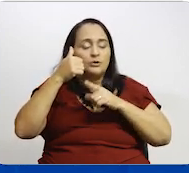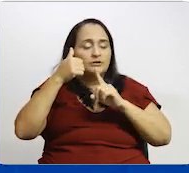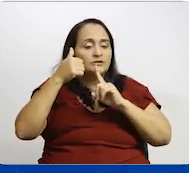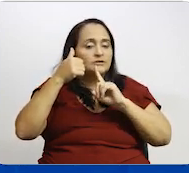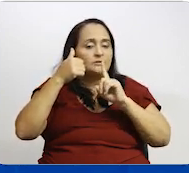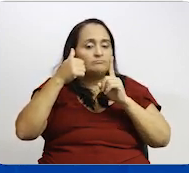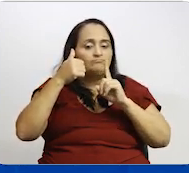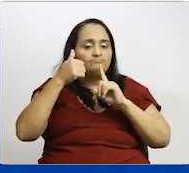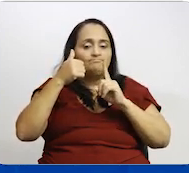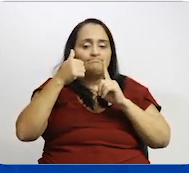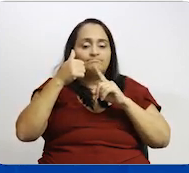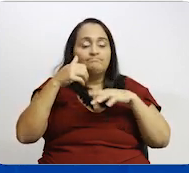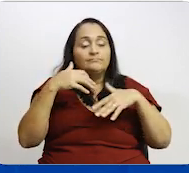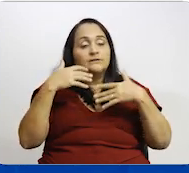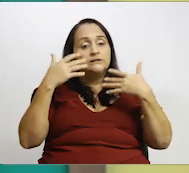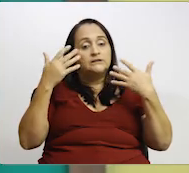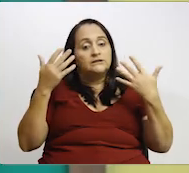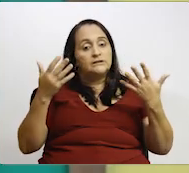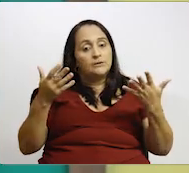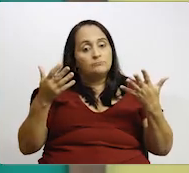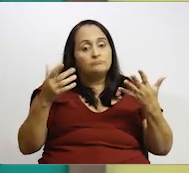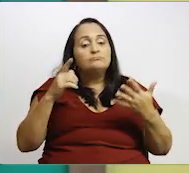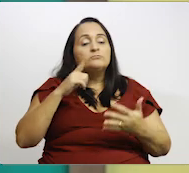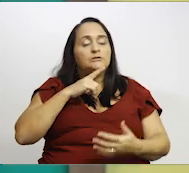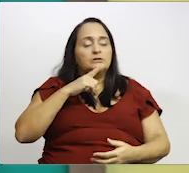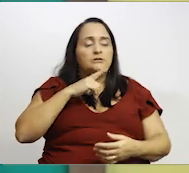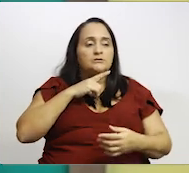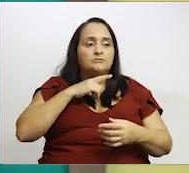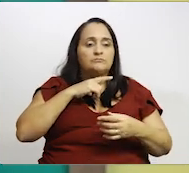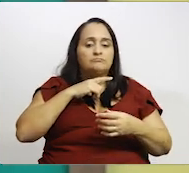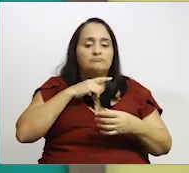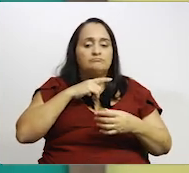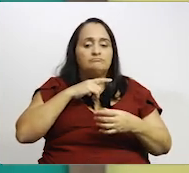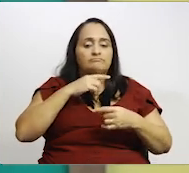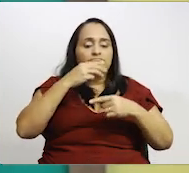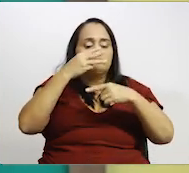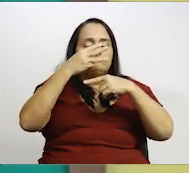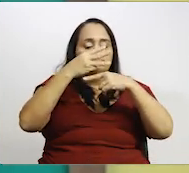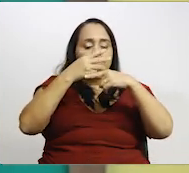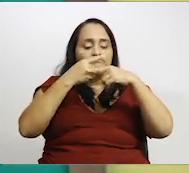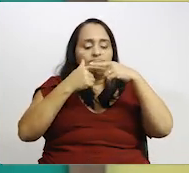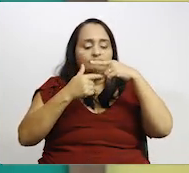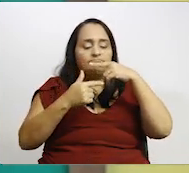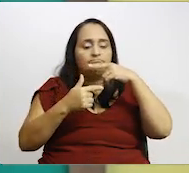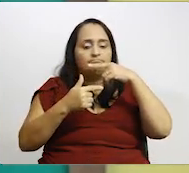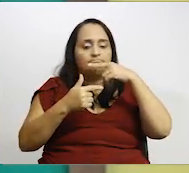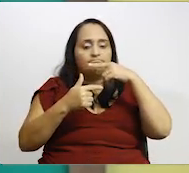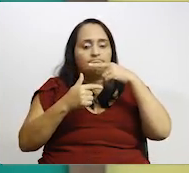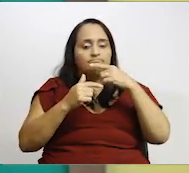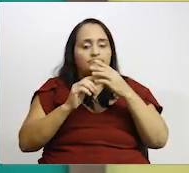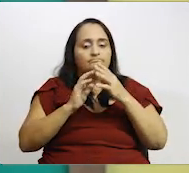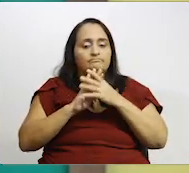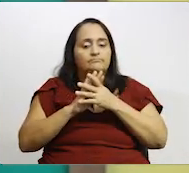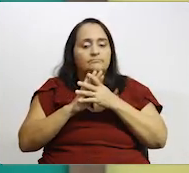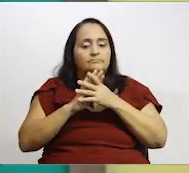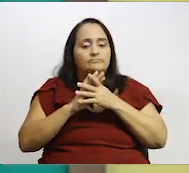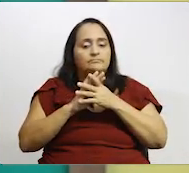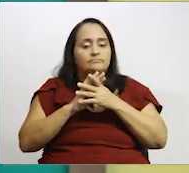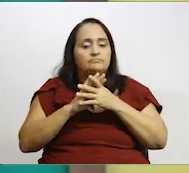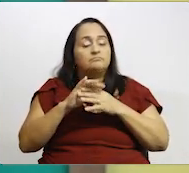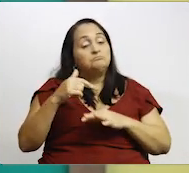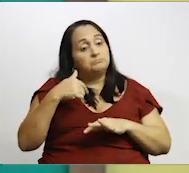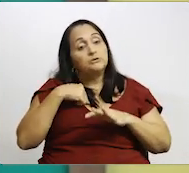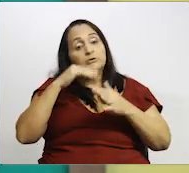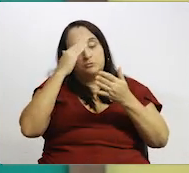tá entre 1 e o 2, mas não chega no 2. Então, aqui na verde, eu creio que